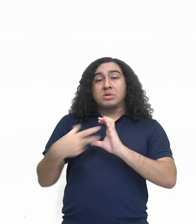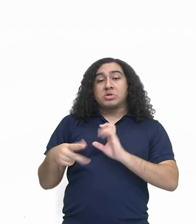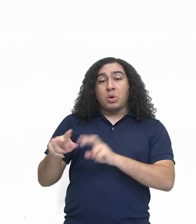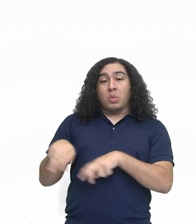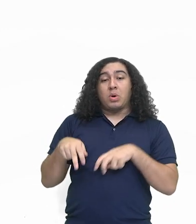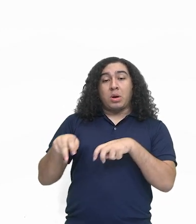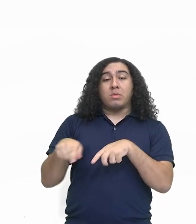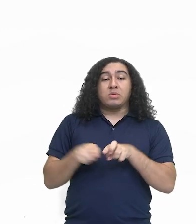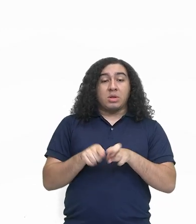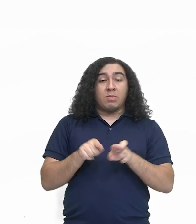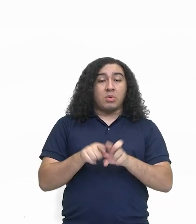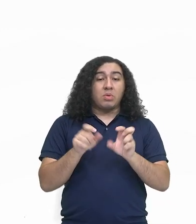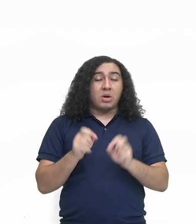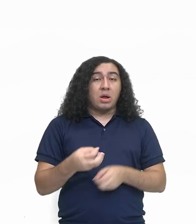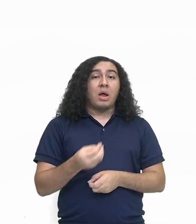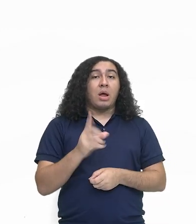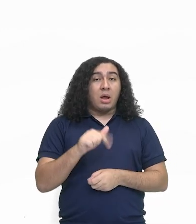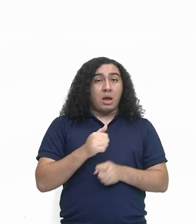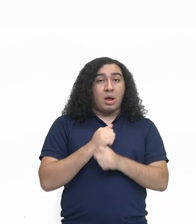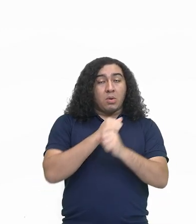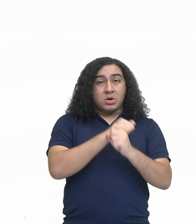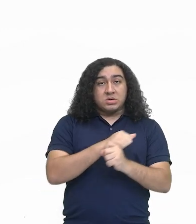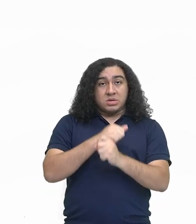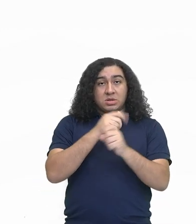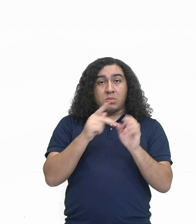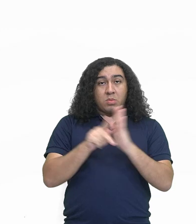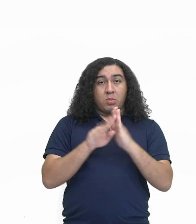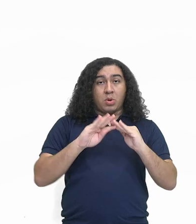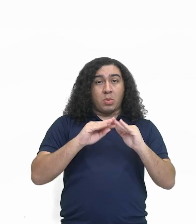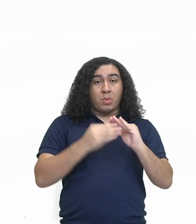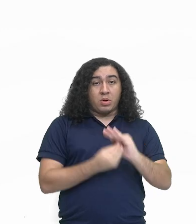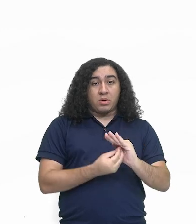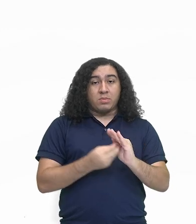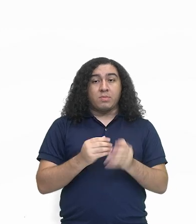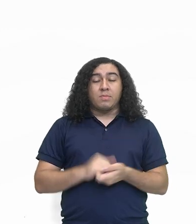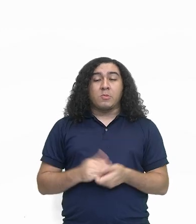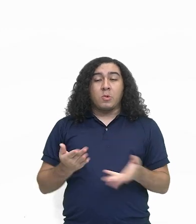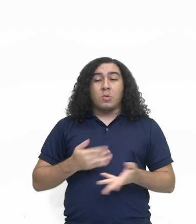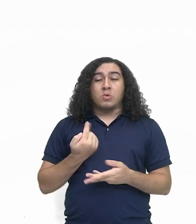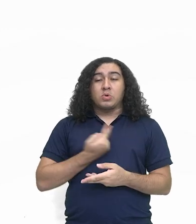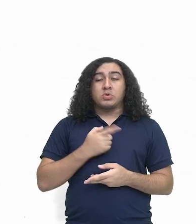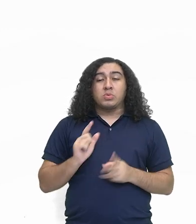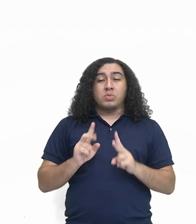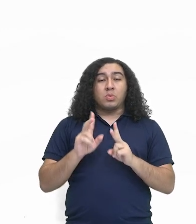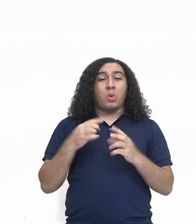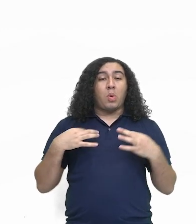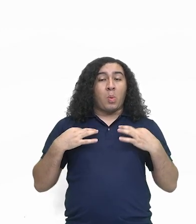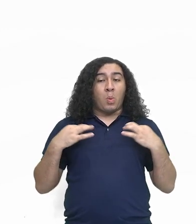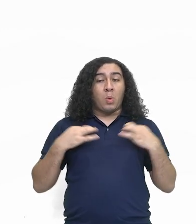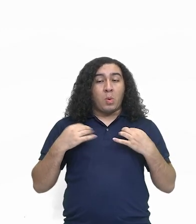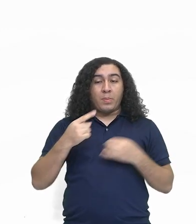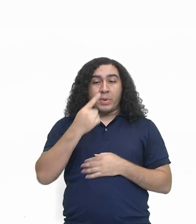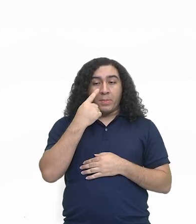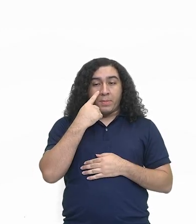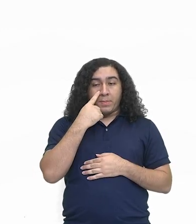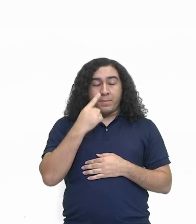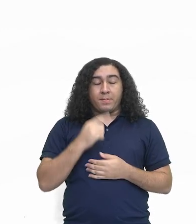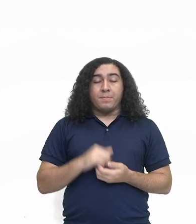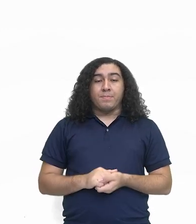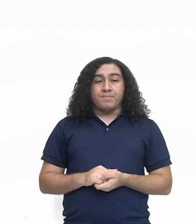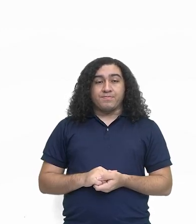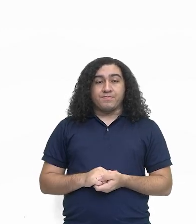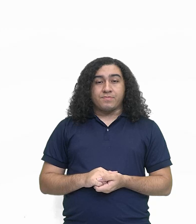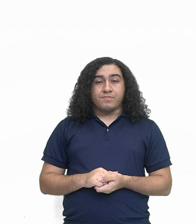rural e da resistência dos quilombolas. Vamos então agora falar sobre a vestimenta, sobre a indumentária.